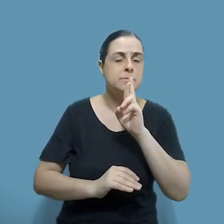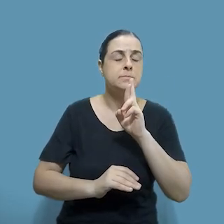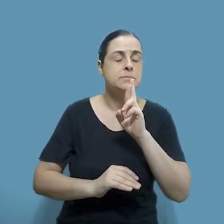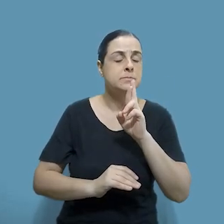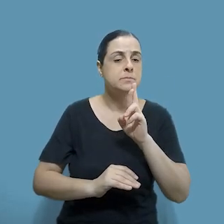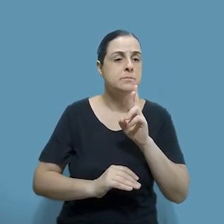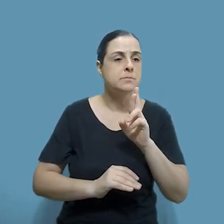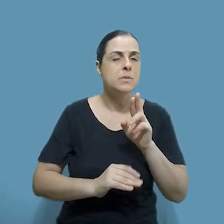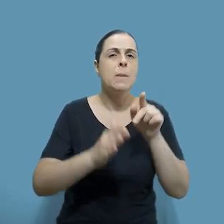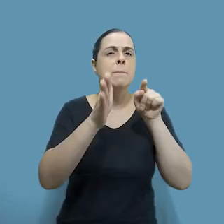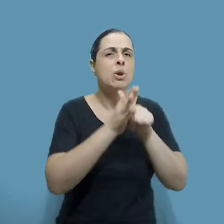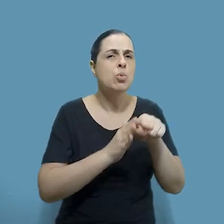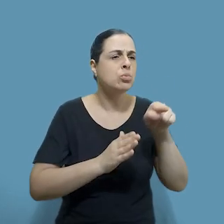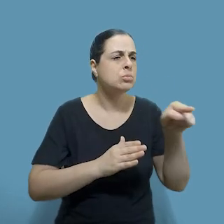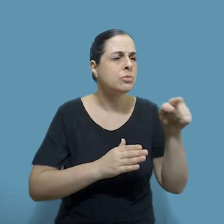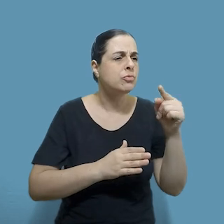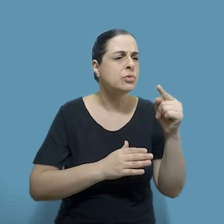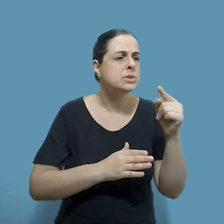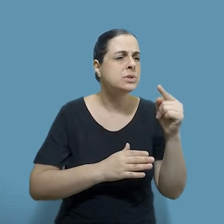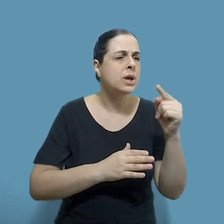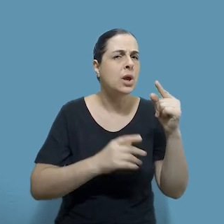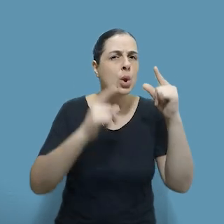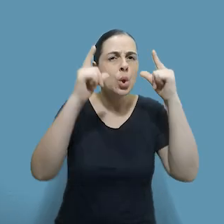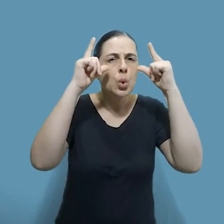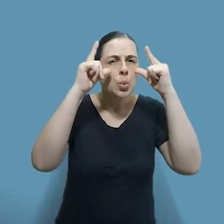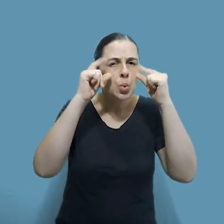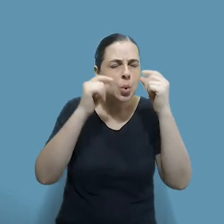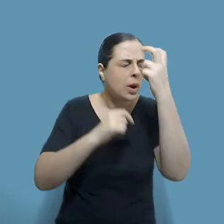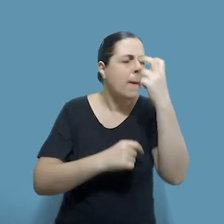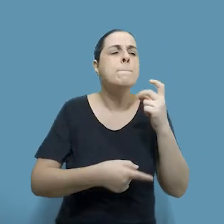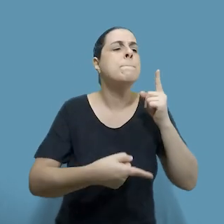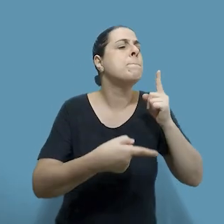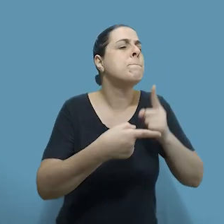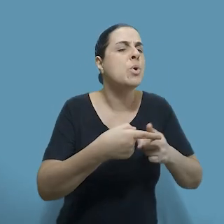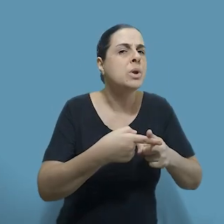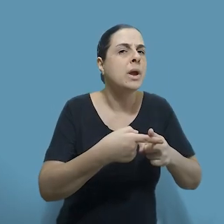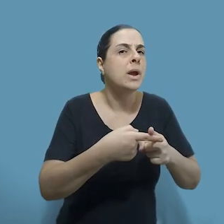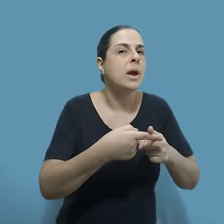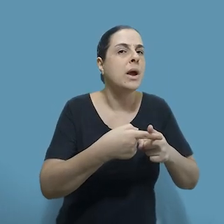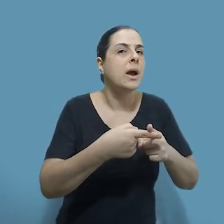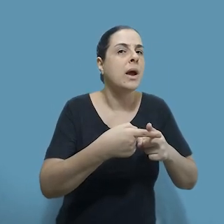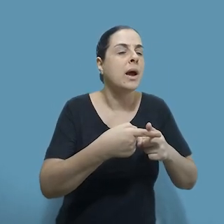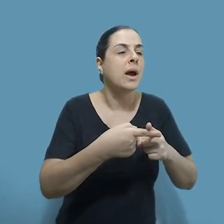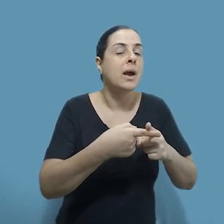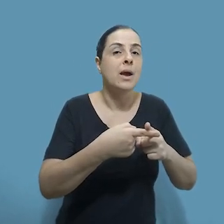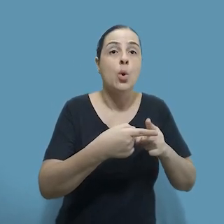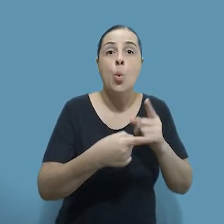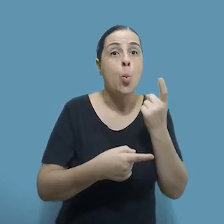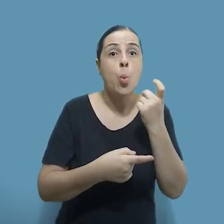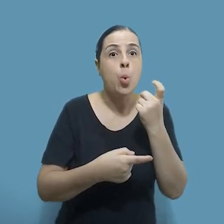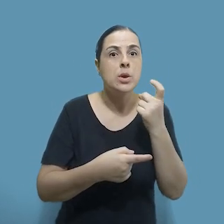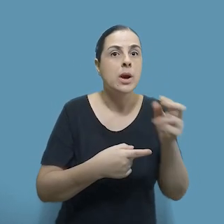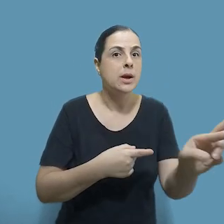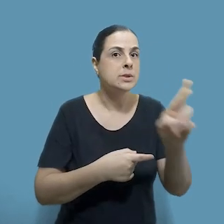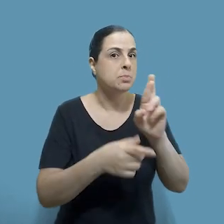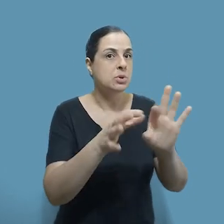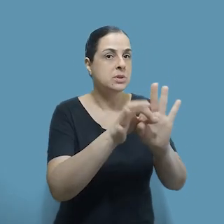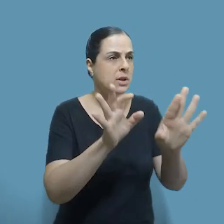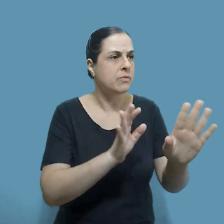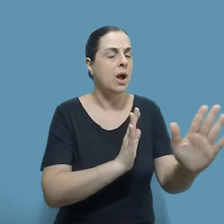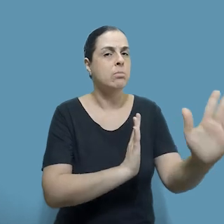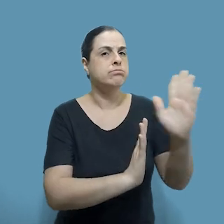você perdeu a visão? Né? E aí vieram as respostas as mais variadas, porque o Projeto